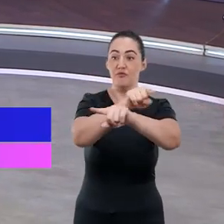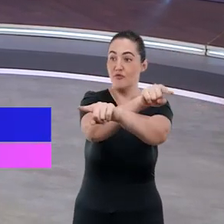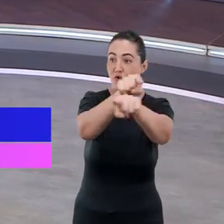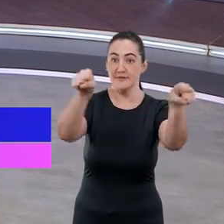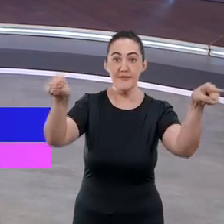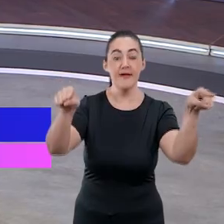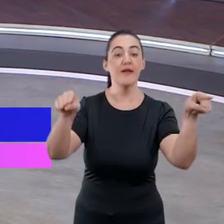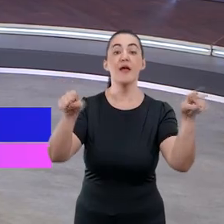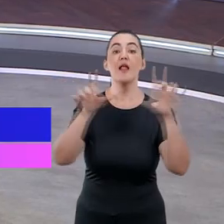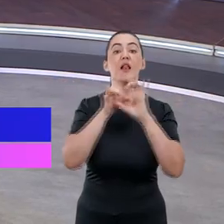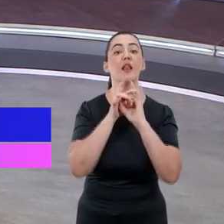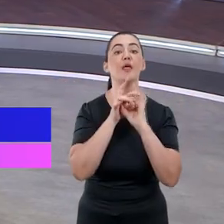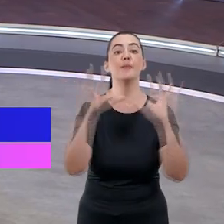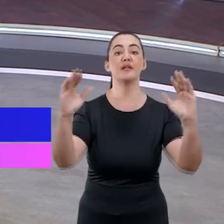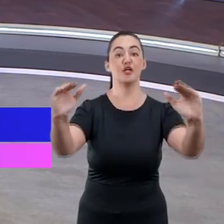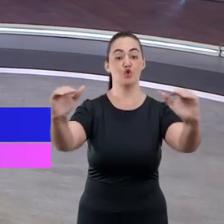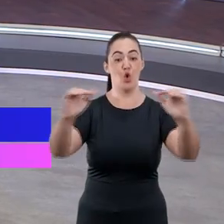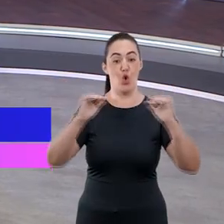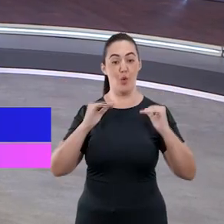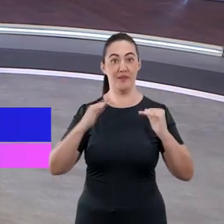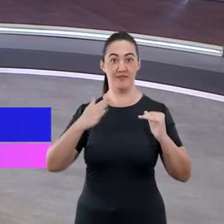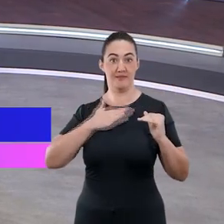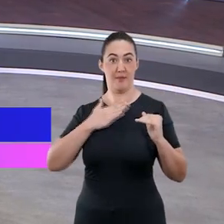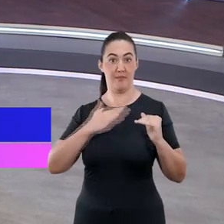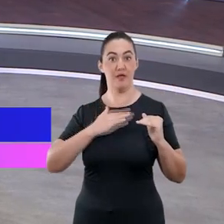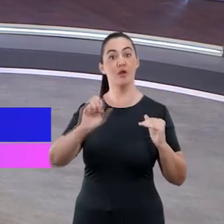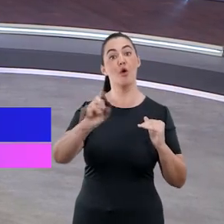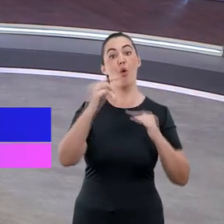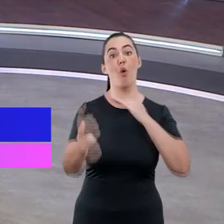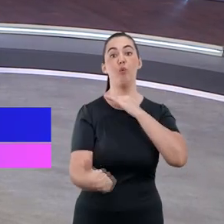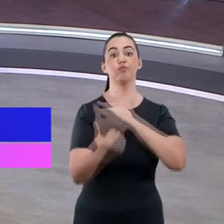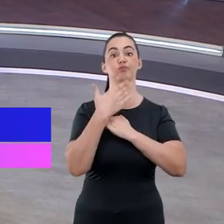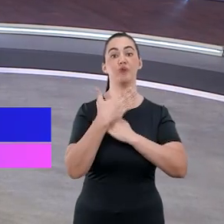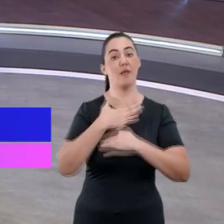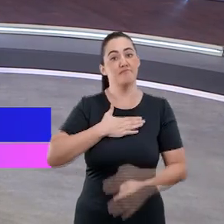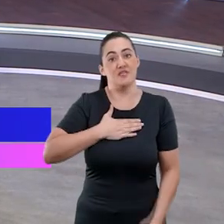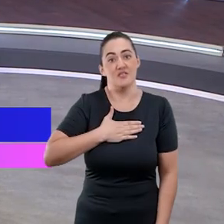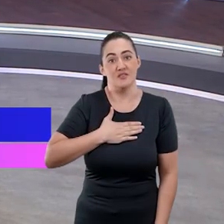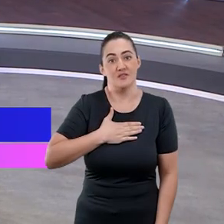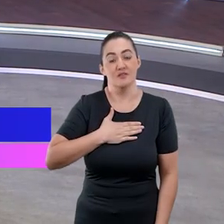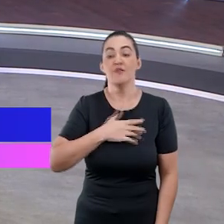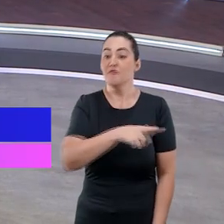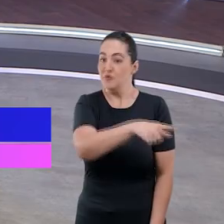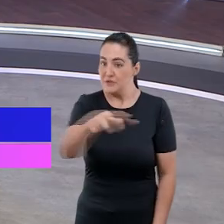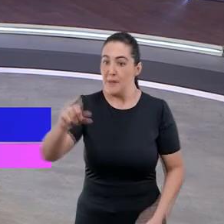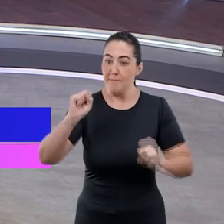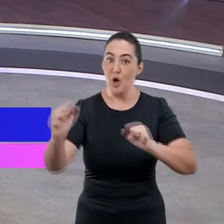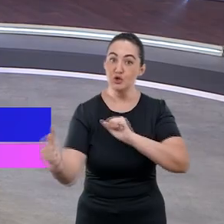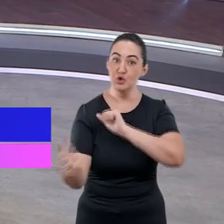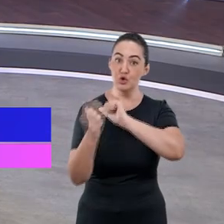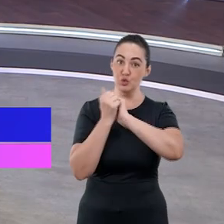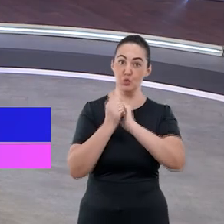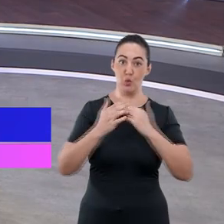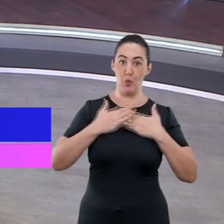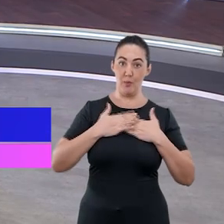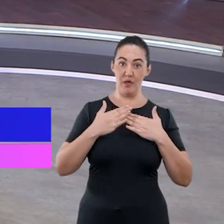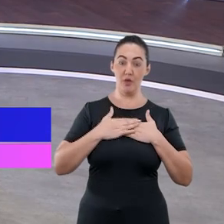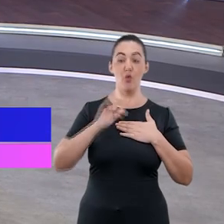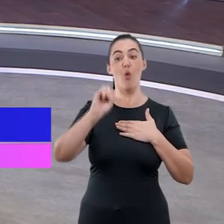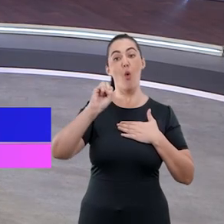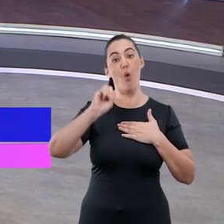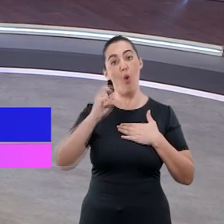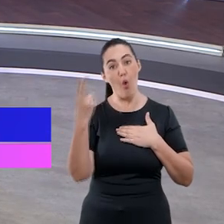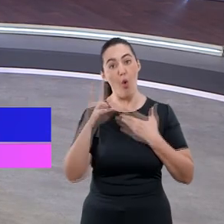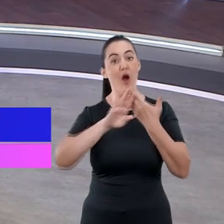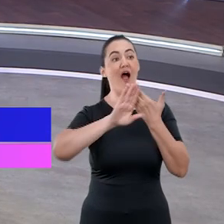de obedecer ou a liberdade para desobedecer. A liberdade para andar com Deus e a liberdade para não andar com Deus.